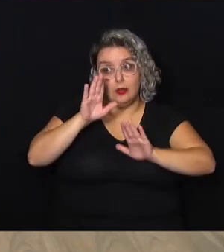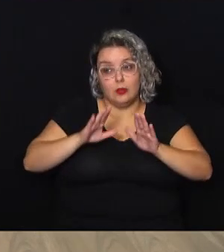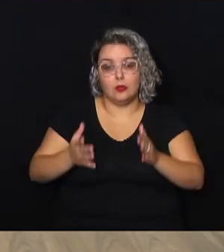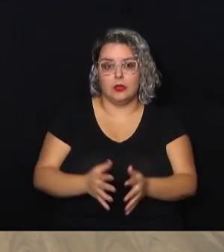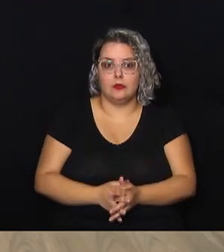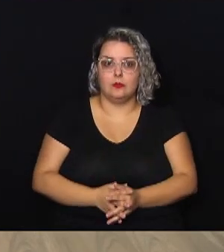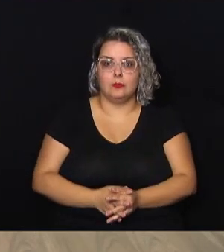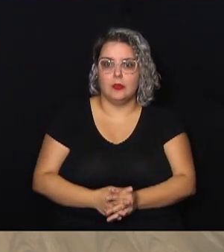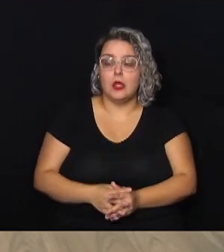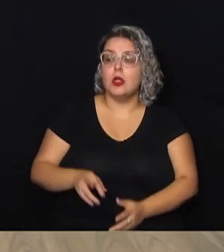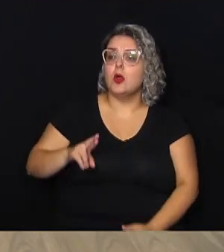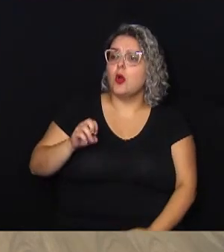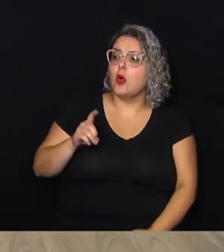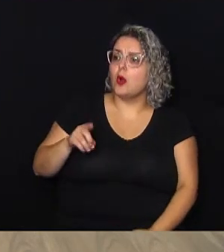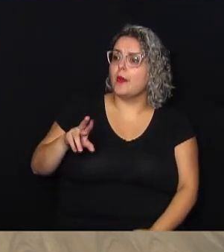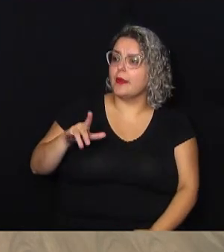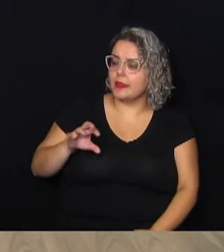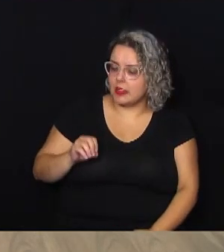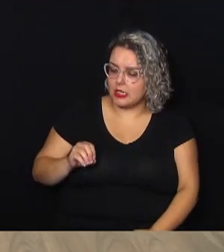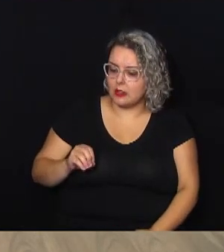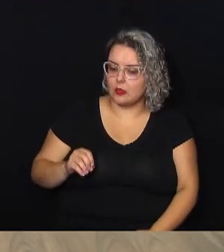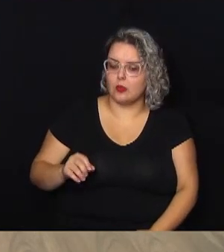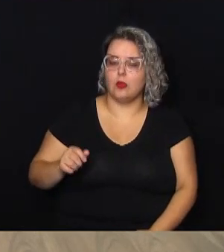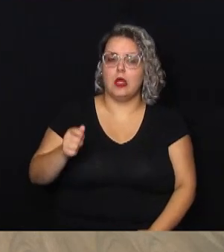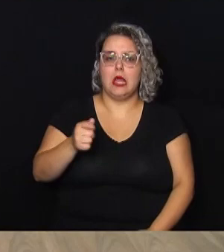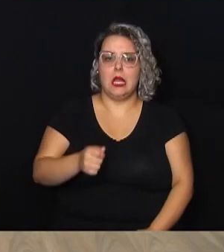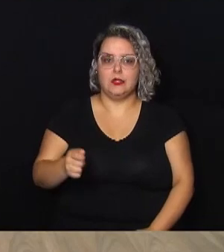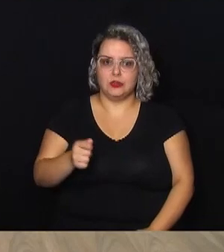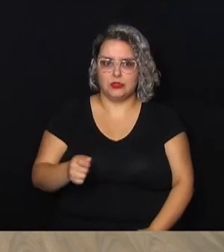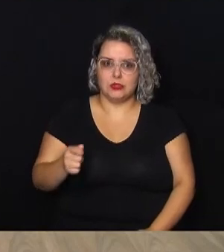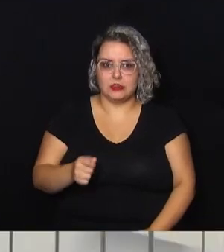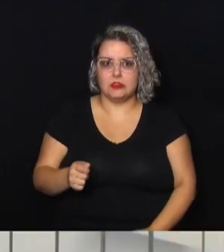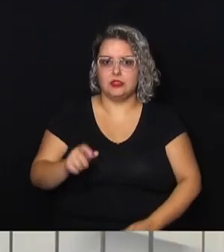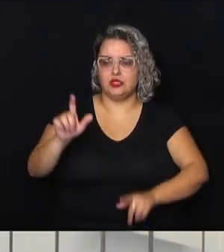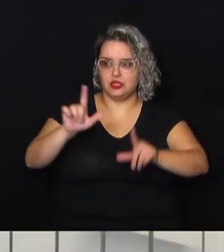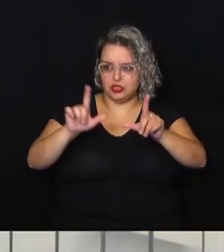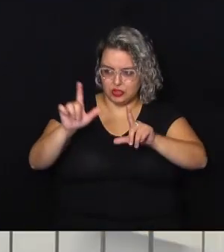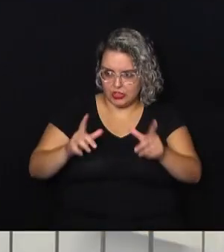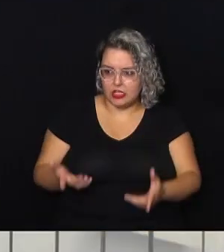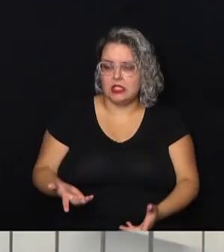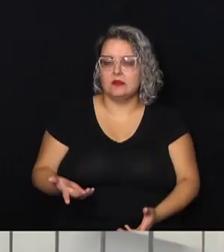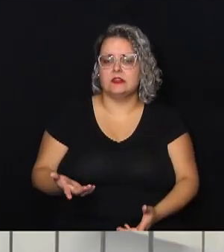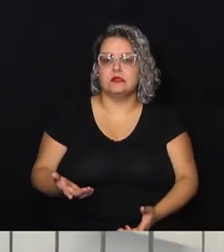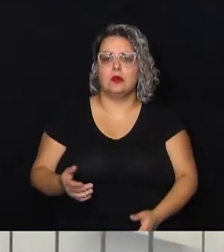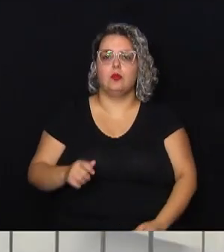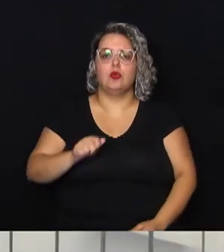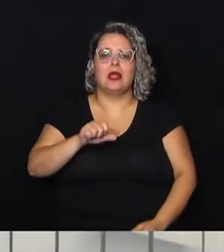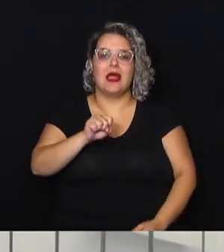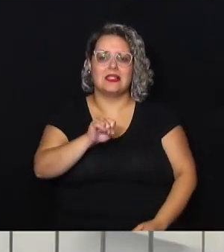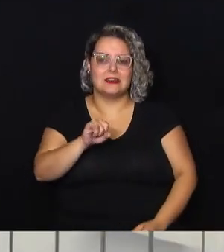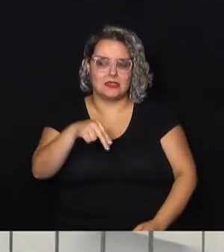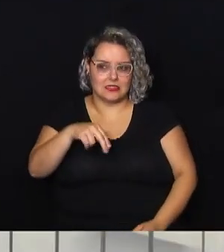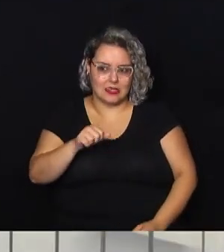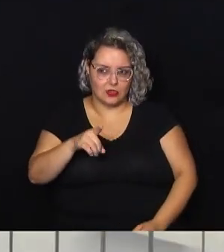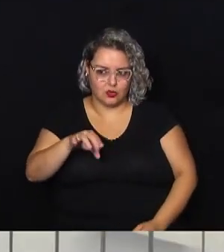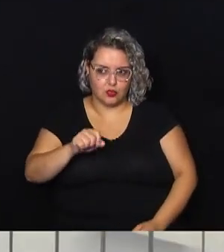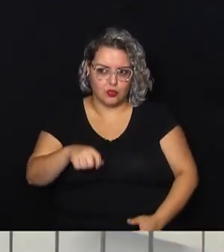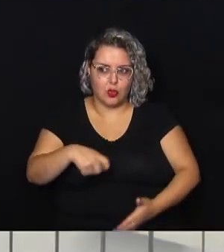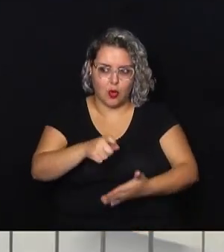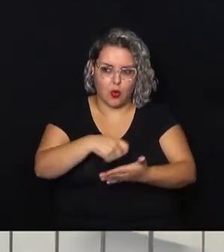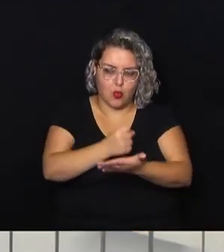E Rodrigo, a Associação Brasileira de Televisão por Assinatura, ABTA, estima um prejuízo de